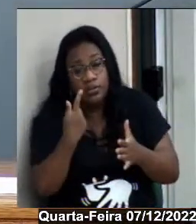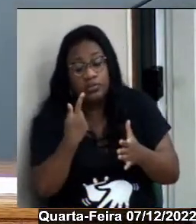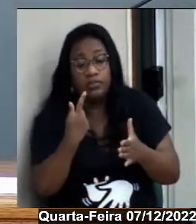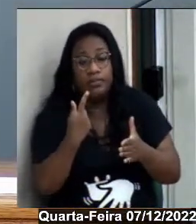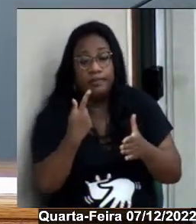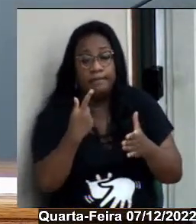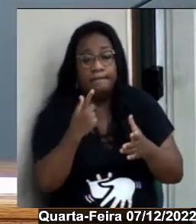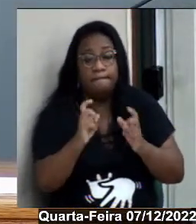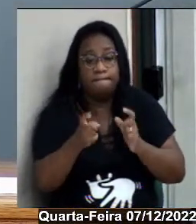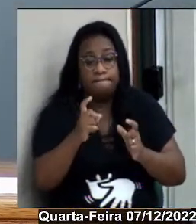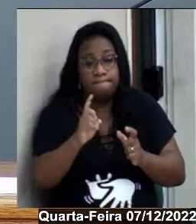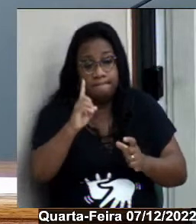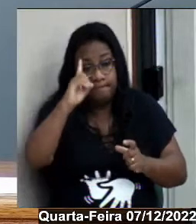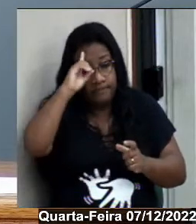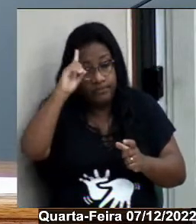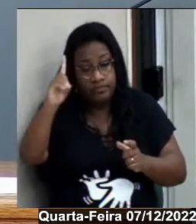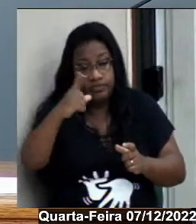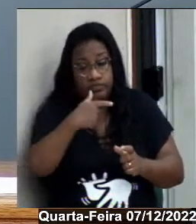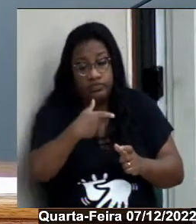Sessão Ordinária,